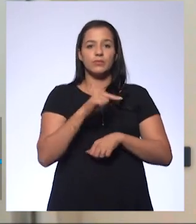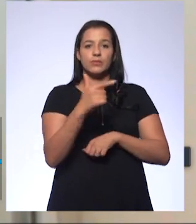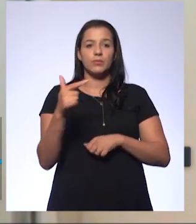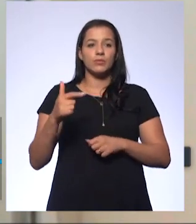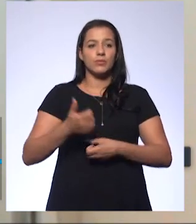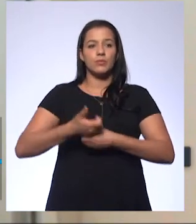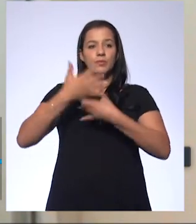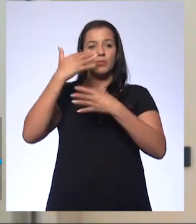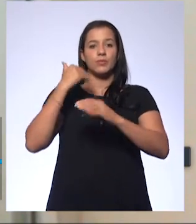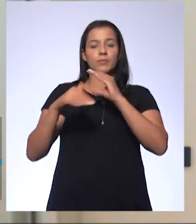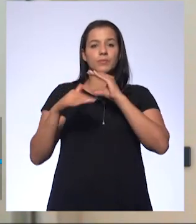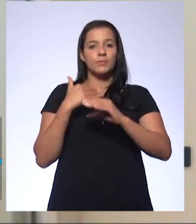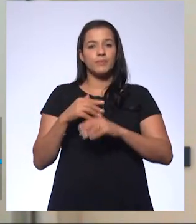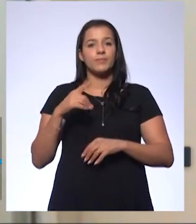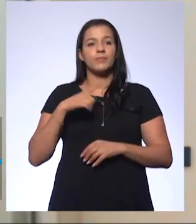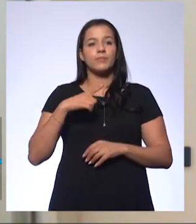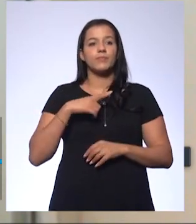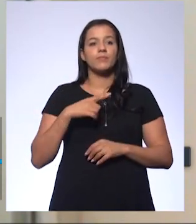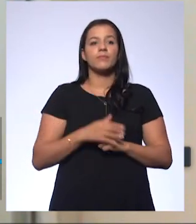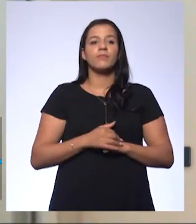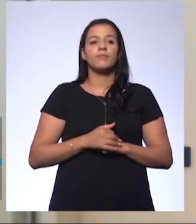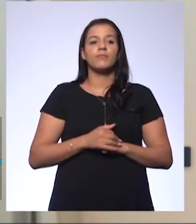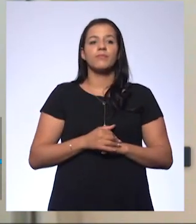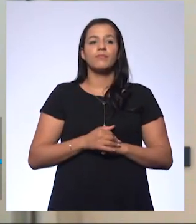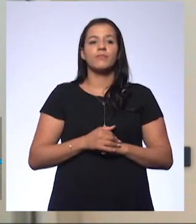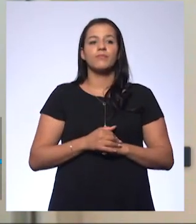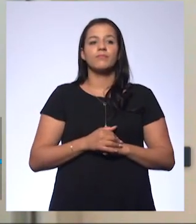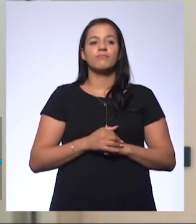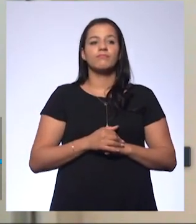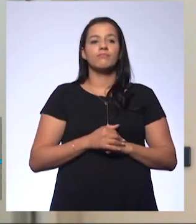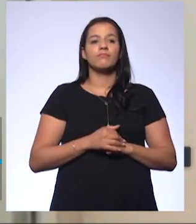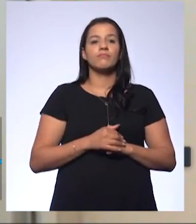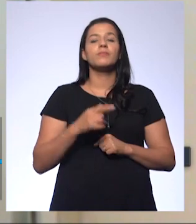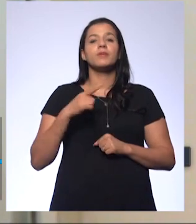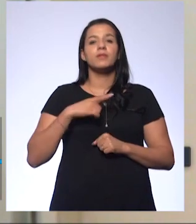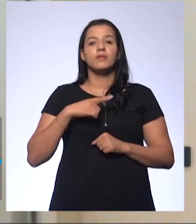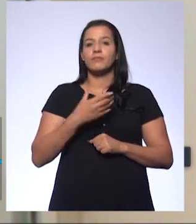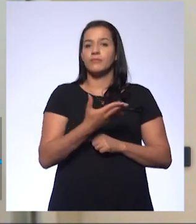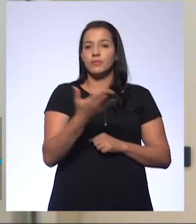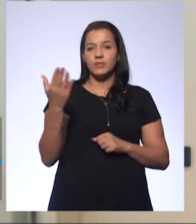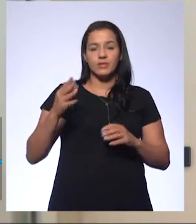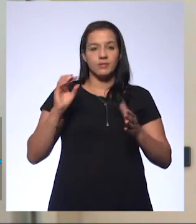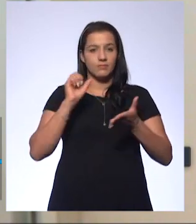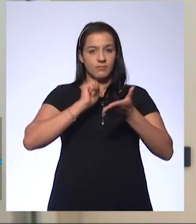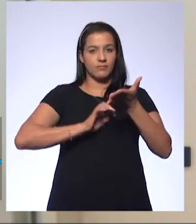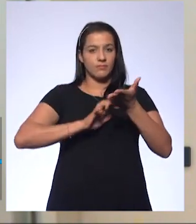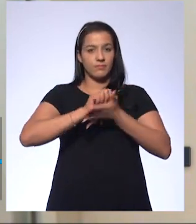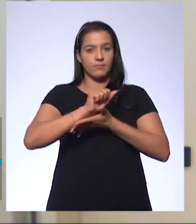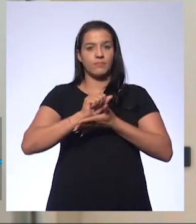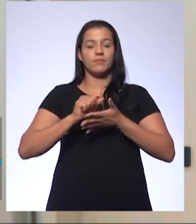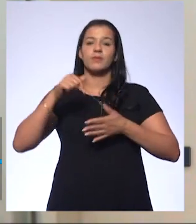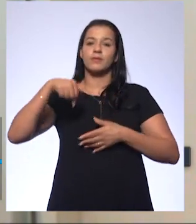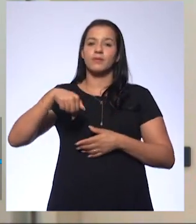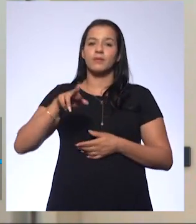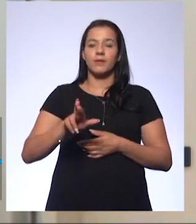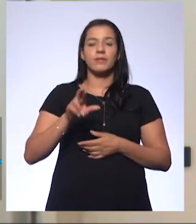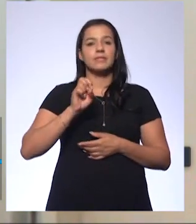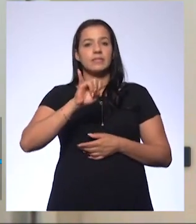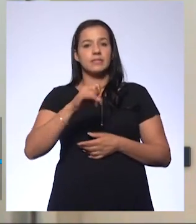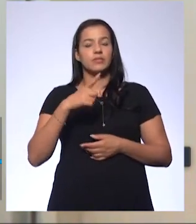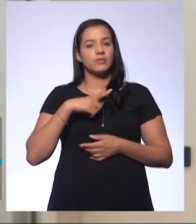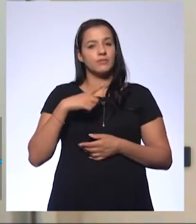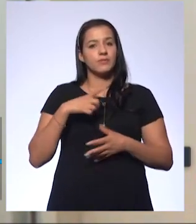E então, aí vocês conseguiram fazer as atividades? Ficou alguma dúvida? Nós temos aqui o finalzinho da aula